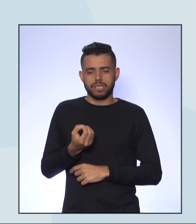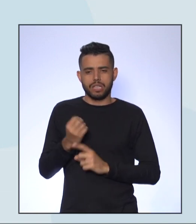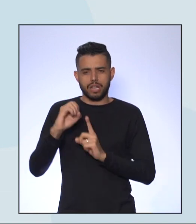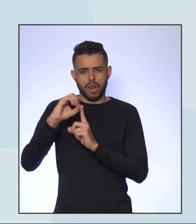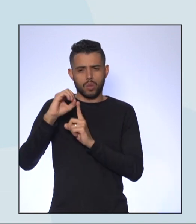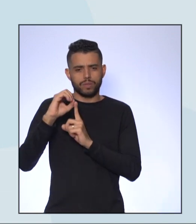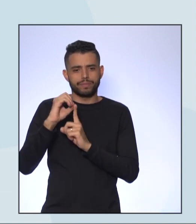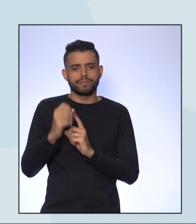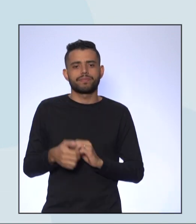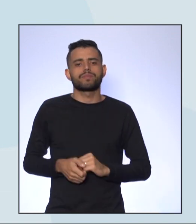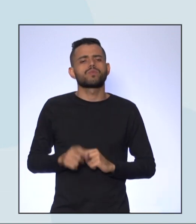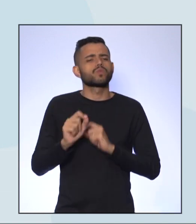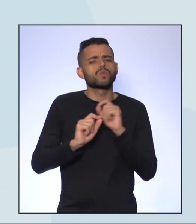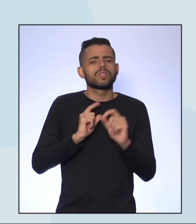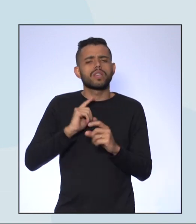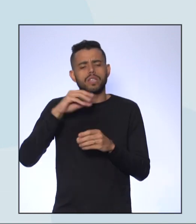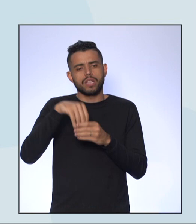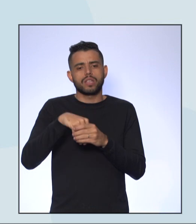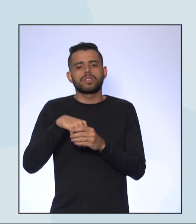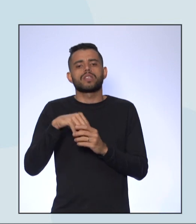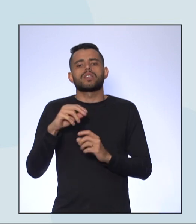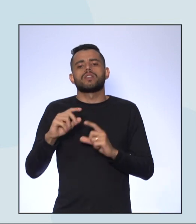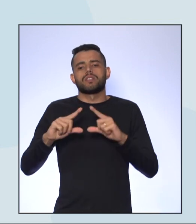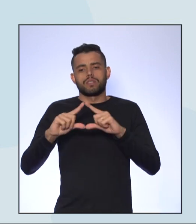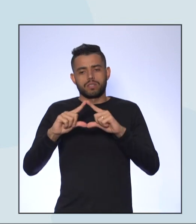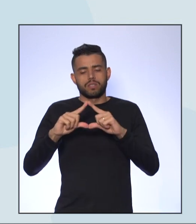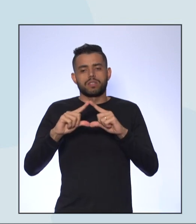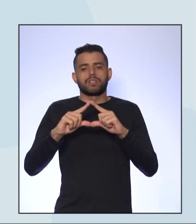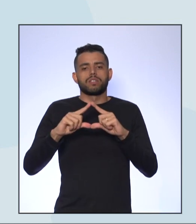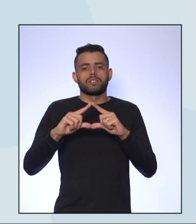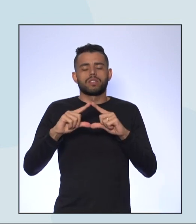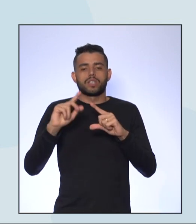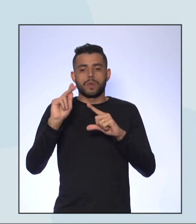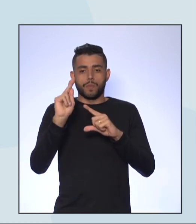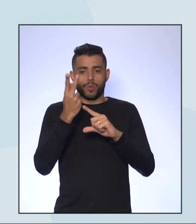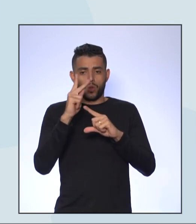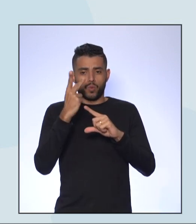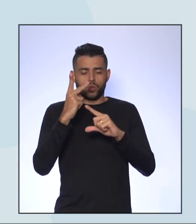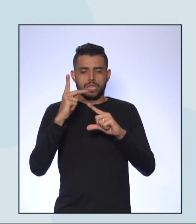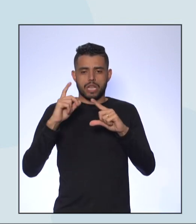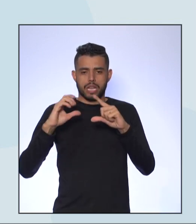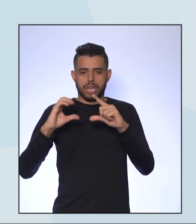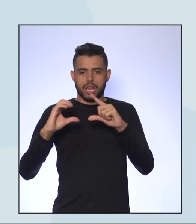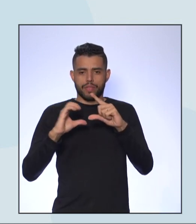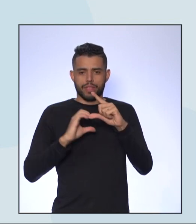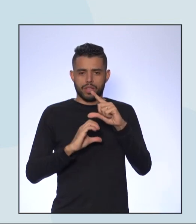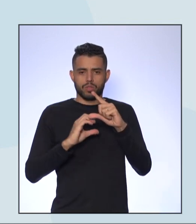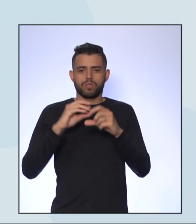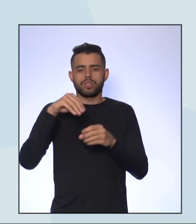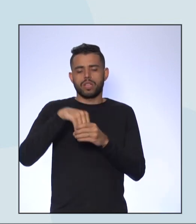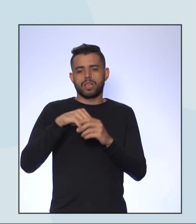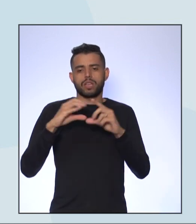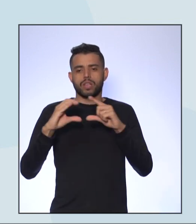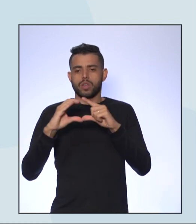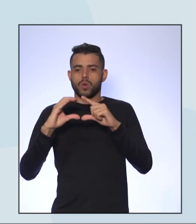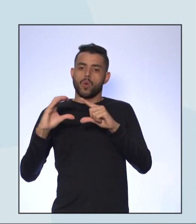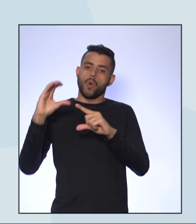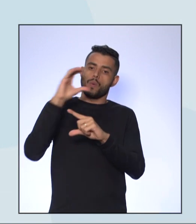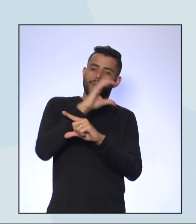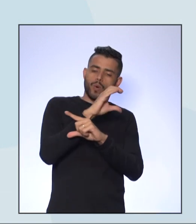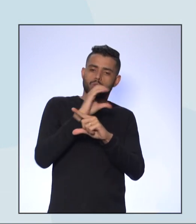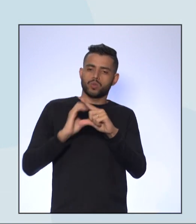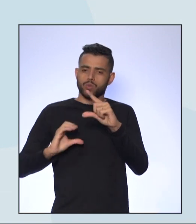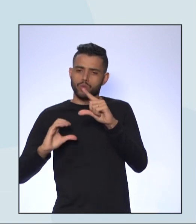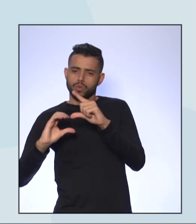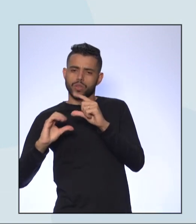tem no triângulo retângulo? Tem a hipotenusa e os catetos. Dentro dos catetos, nós temos cateto oposto e adjacente. Depende